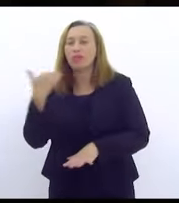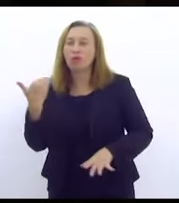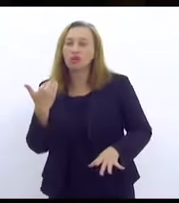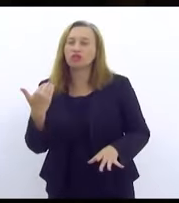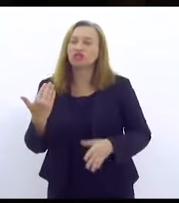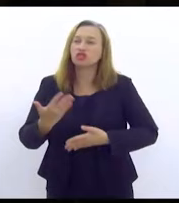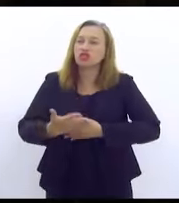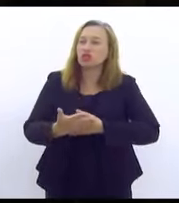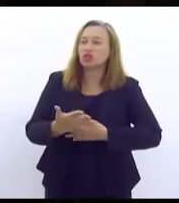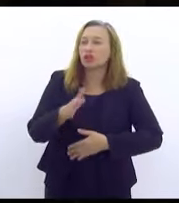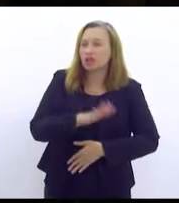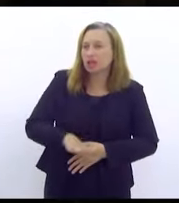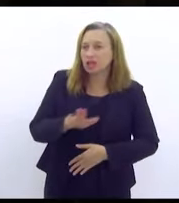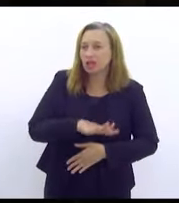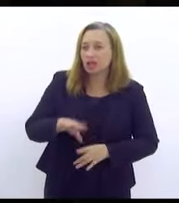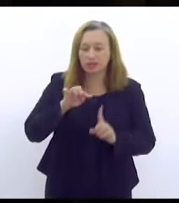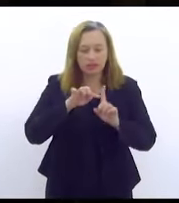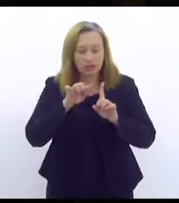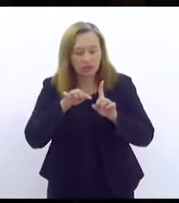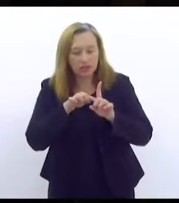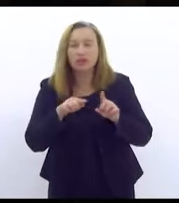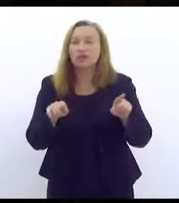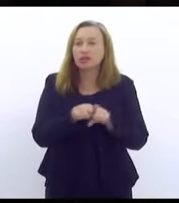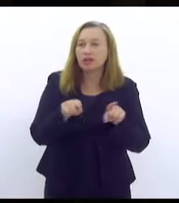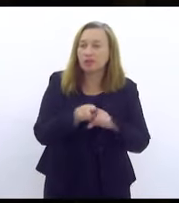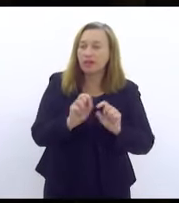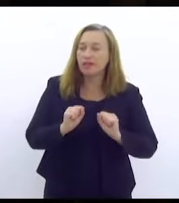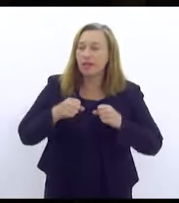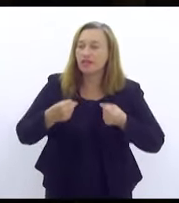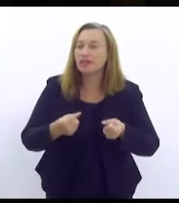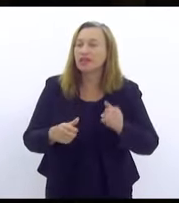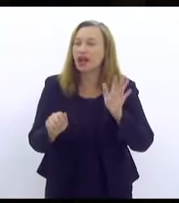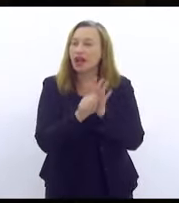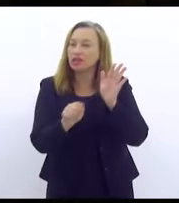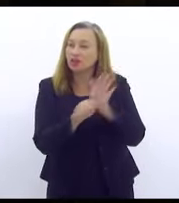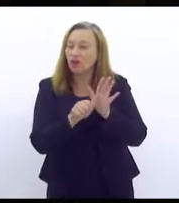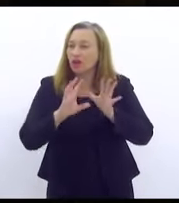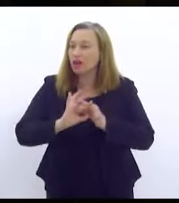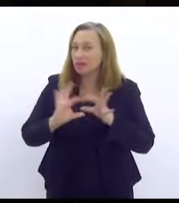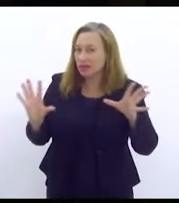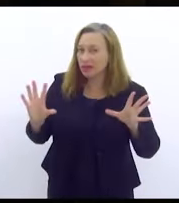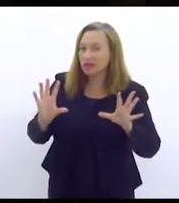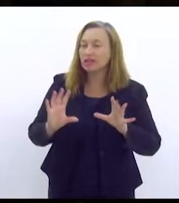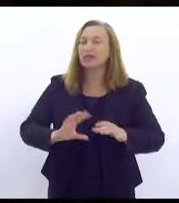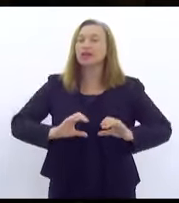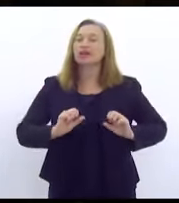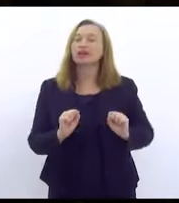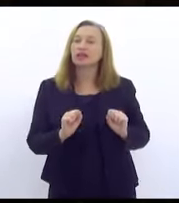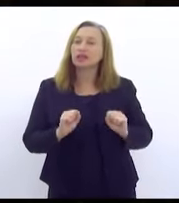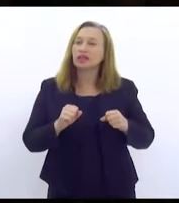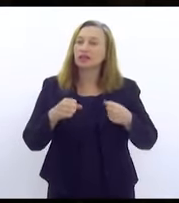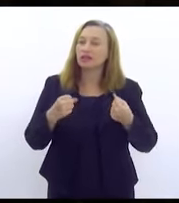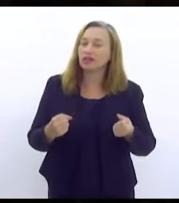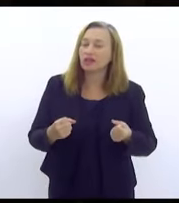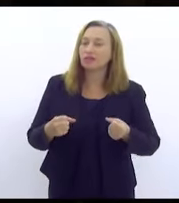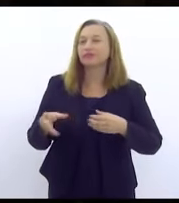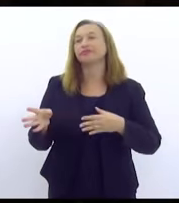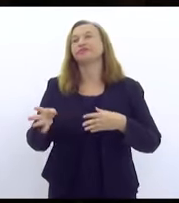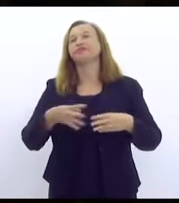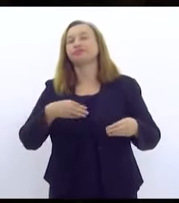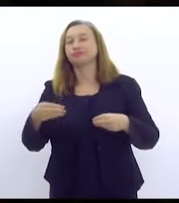o prefeito Eduardo Paes defende a droga deliberada, é favorável à flexibilização,